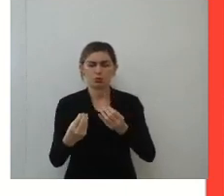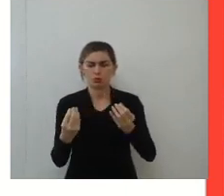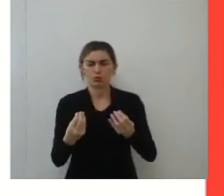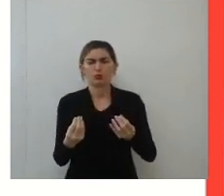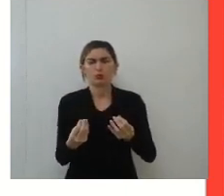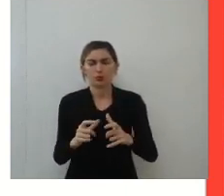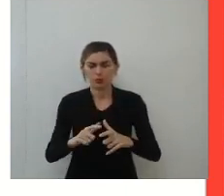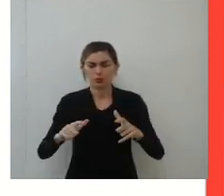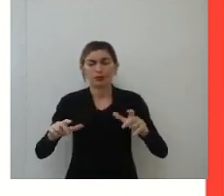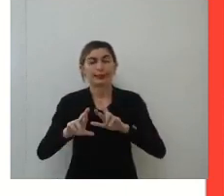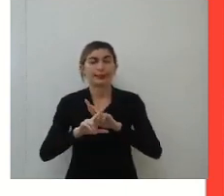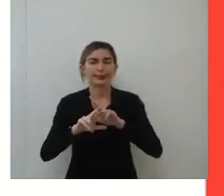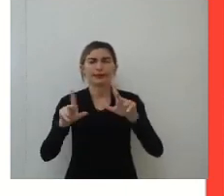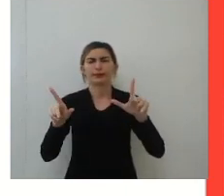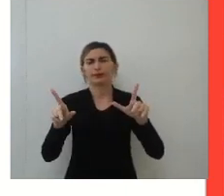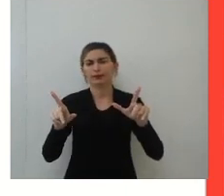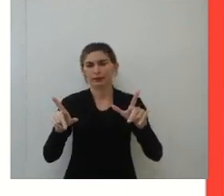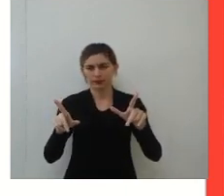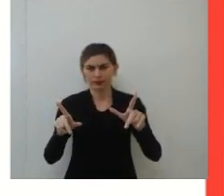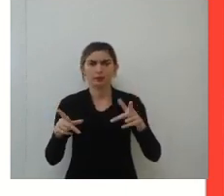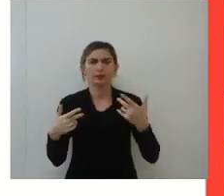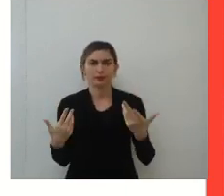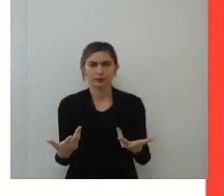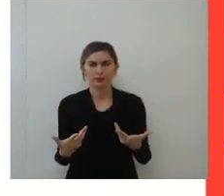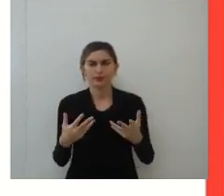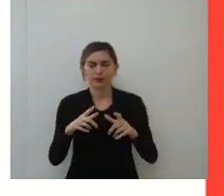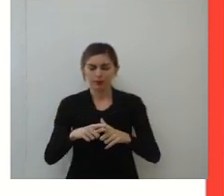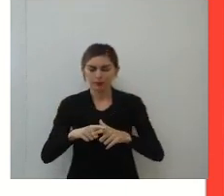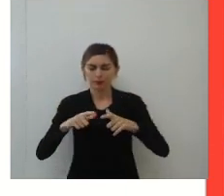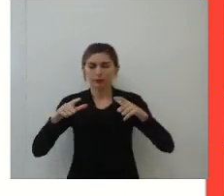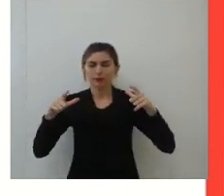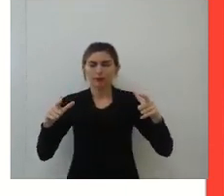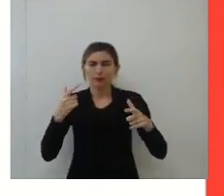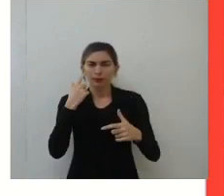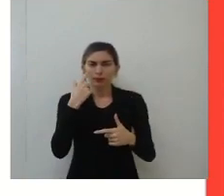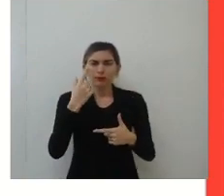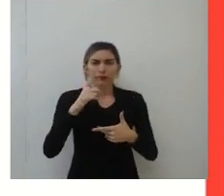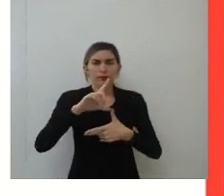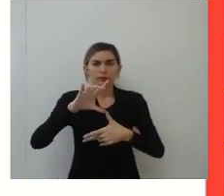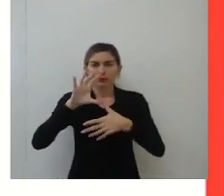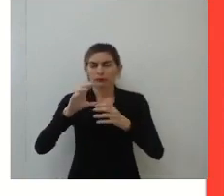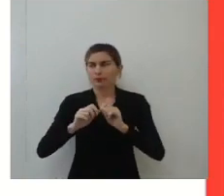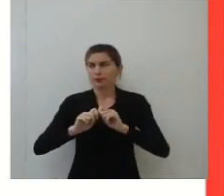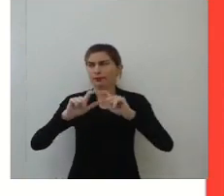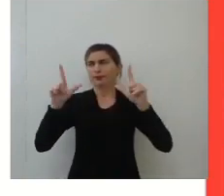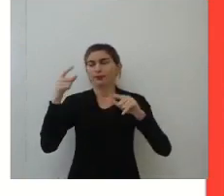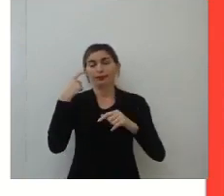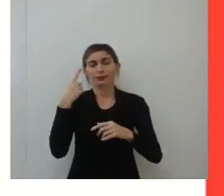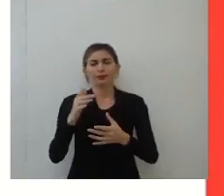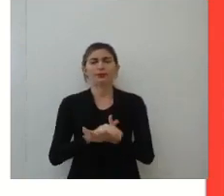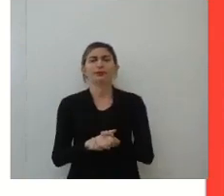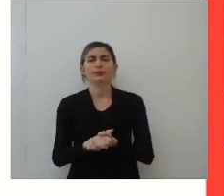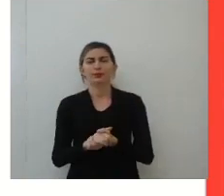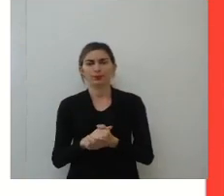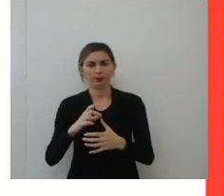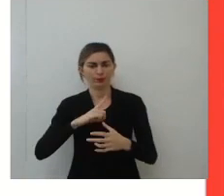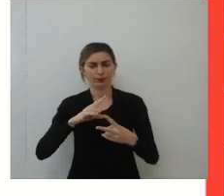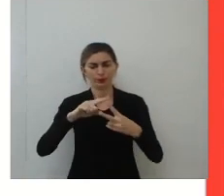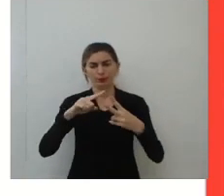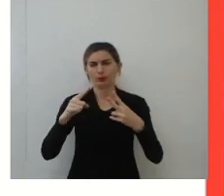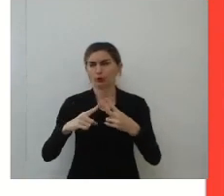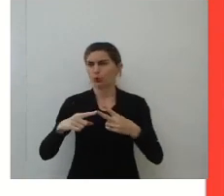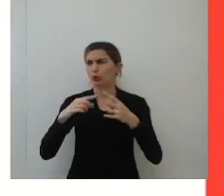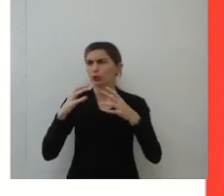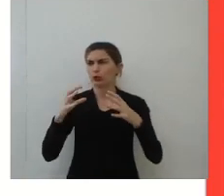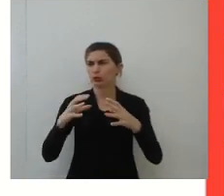que é diferenciada, tá? Aumenta a tela aí, por favor, para a galera poder dar uma olhadinha em casa. A gente tem aqui duas